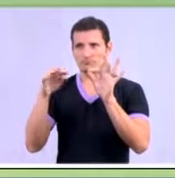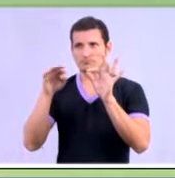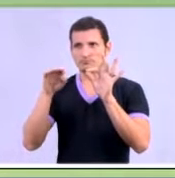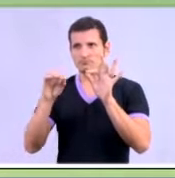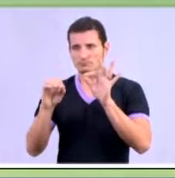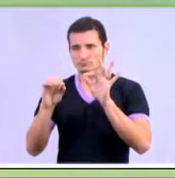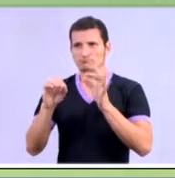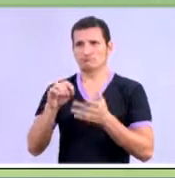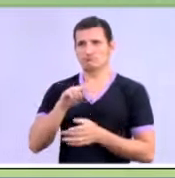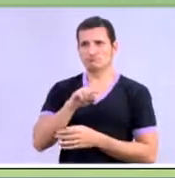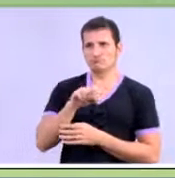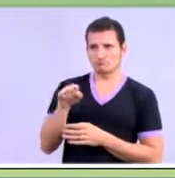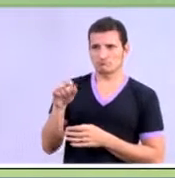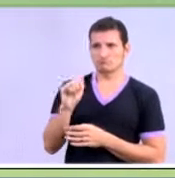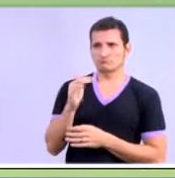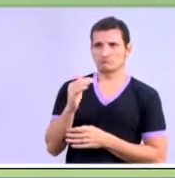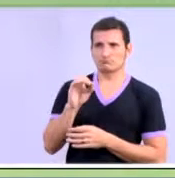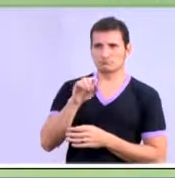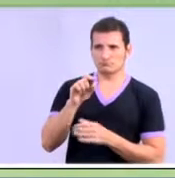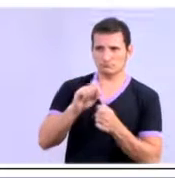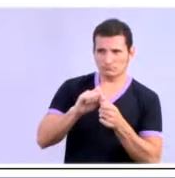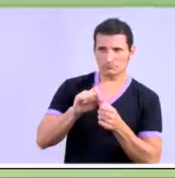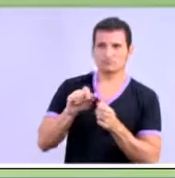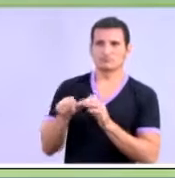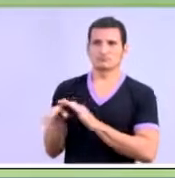ação de depositar e ele não me retorna nada.